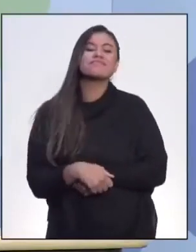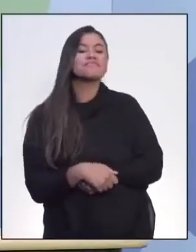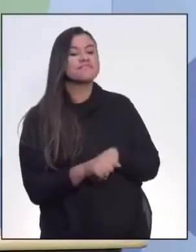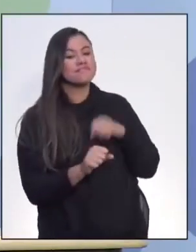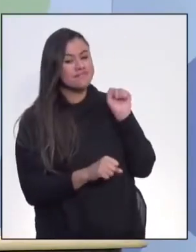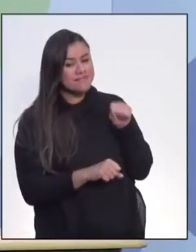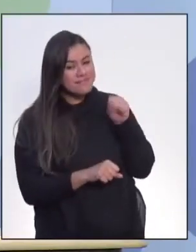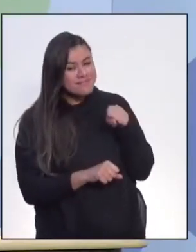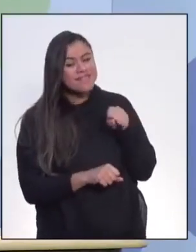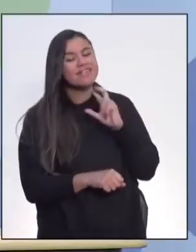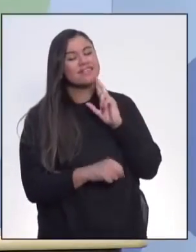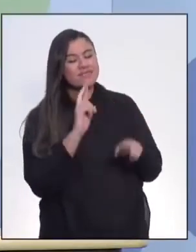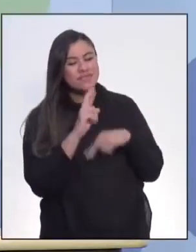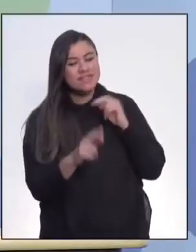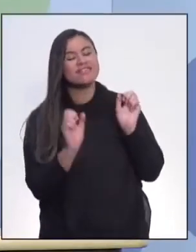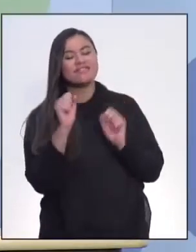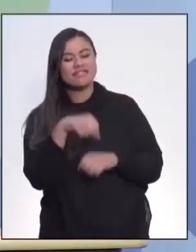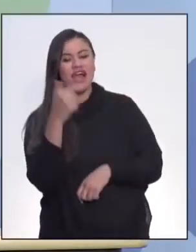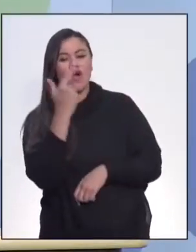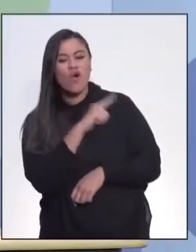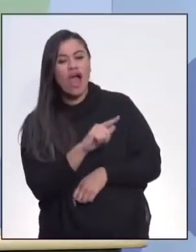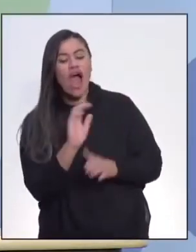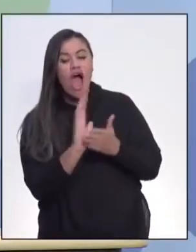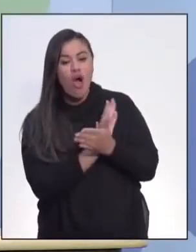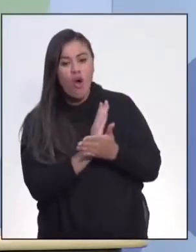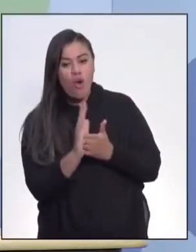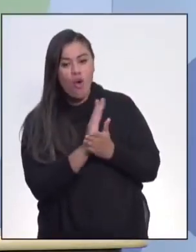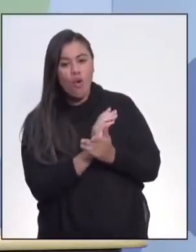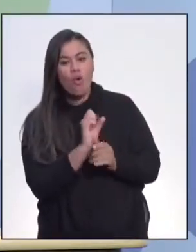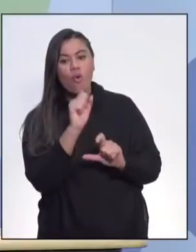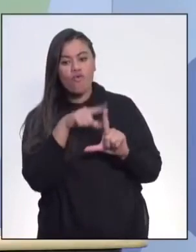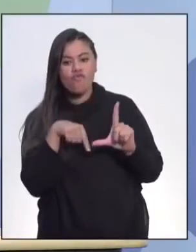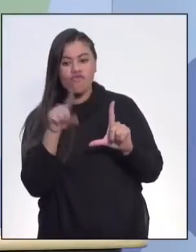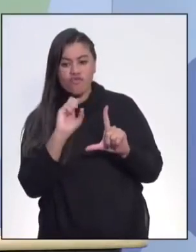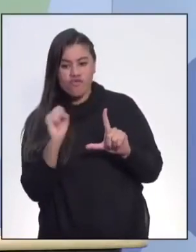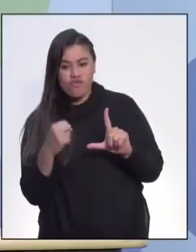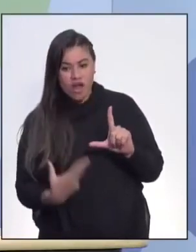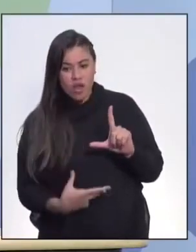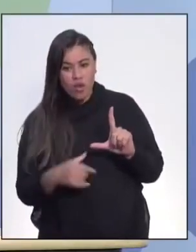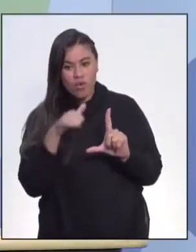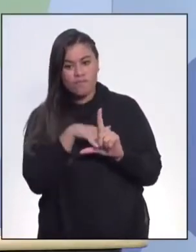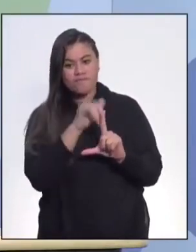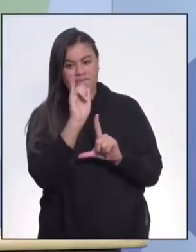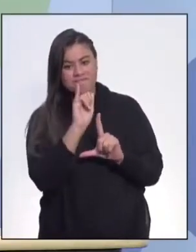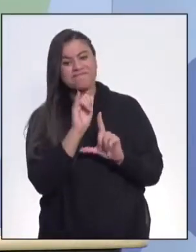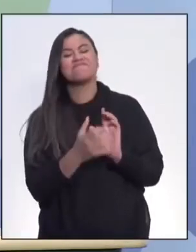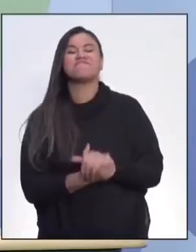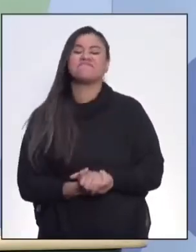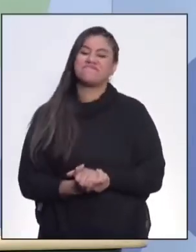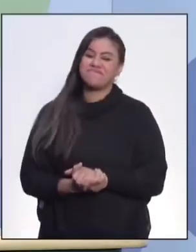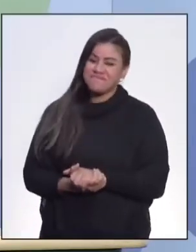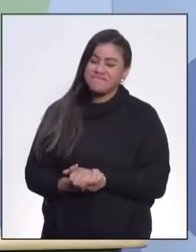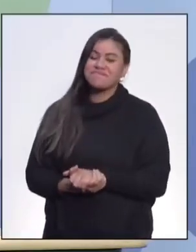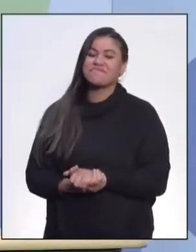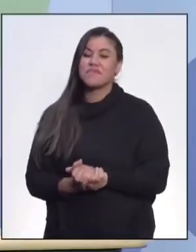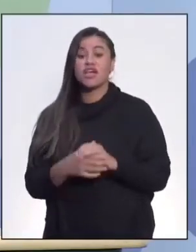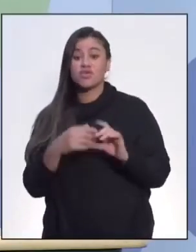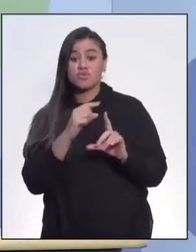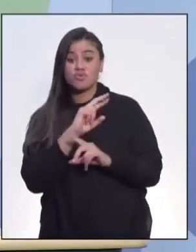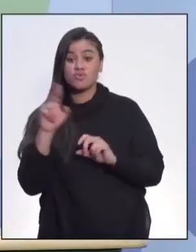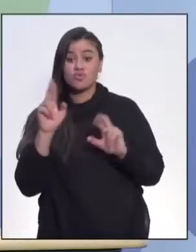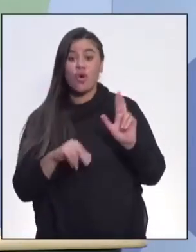que conseguiram e outros até colocaram novamente o valor do vértice e o ponto onde cruza o eixo Y. Entre todos